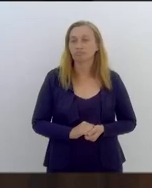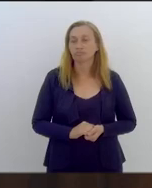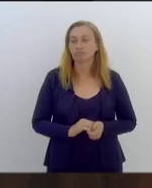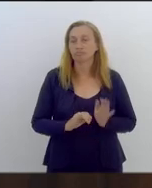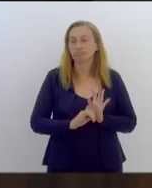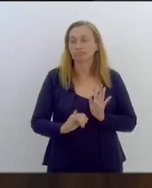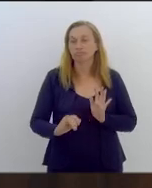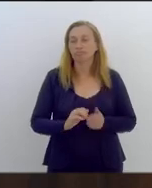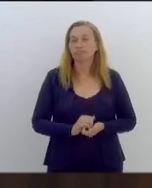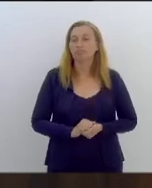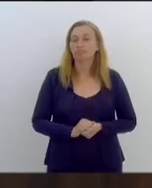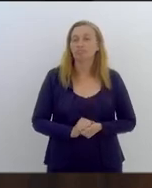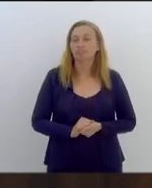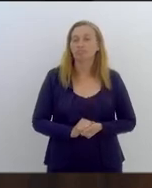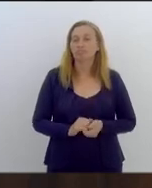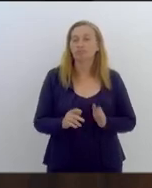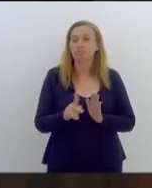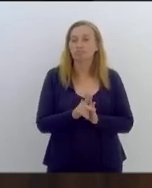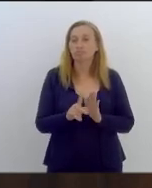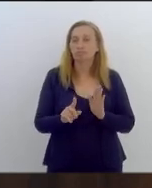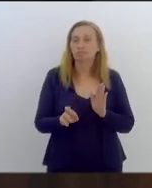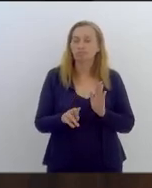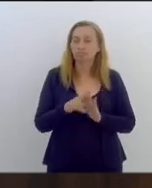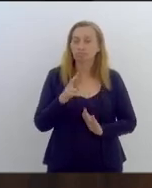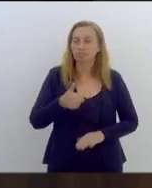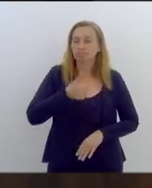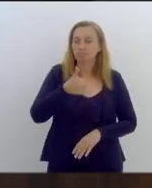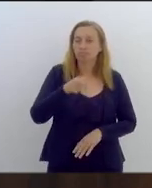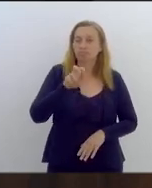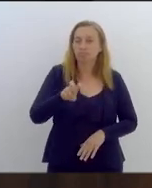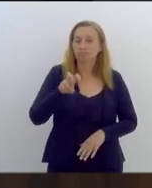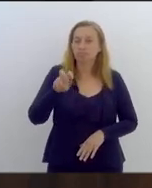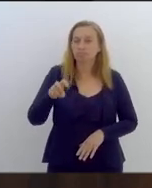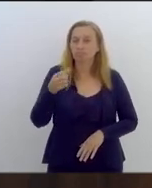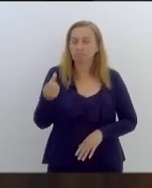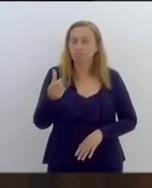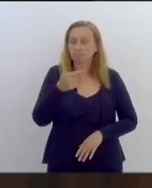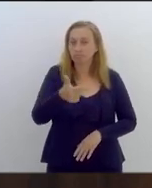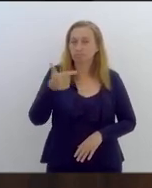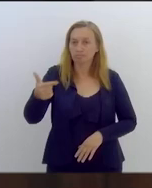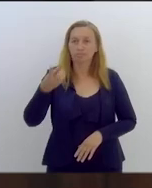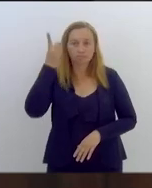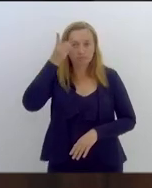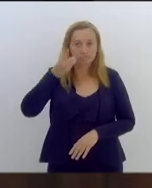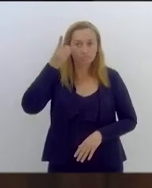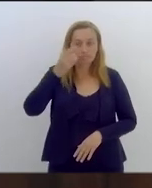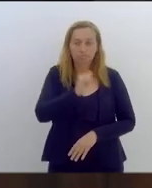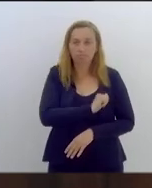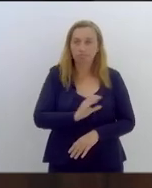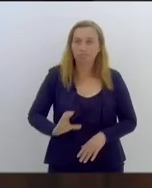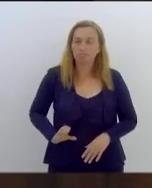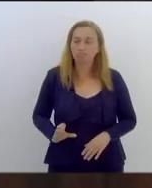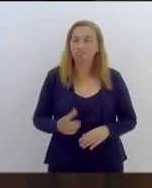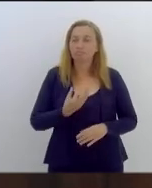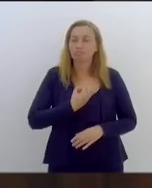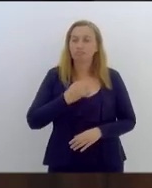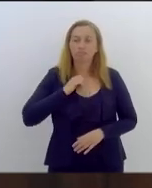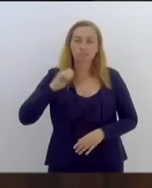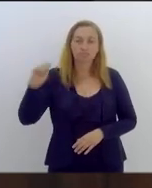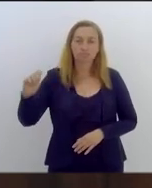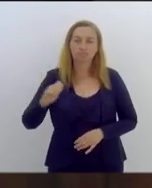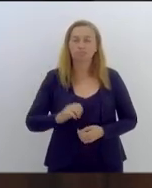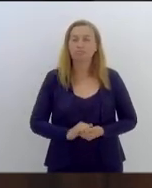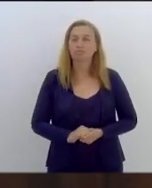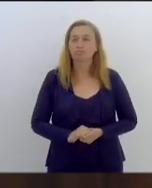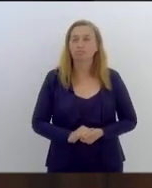promulgação. Projeto de resolução 1556 de 22, de autoria do deputado André Ceciliano, concede medalha Tiradentes,